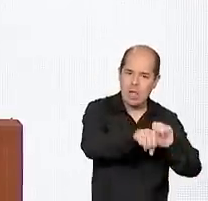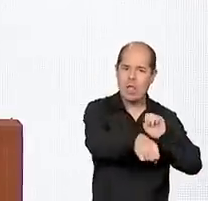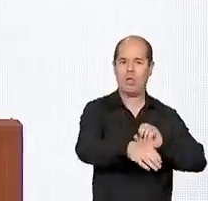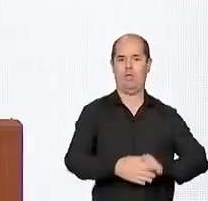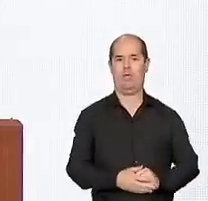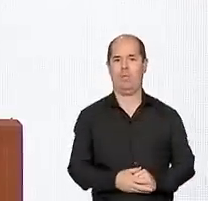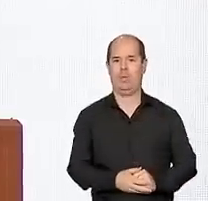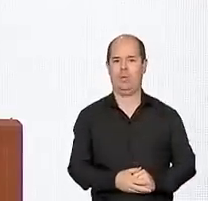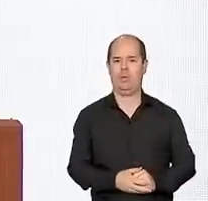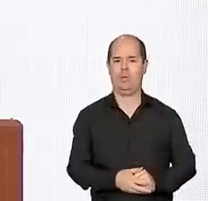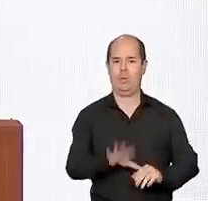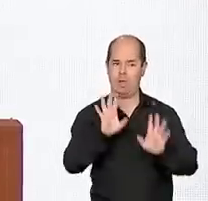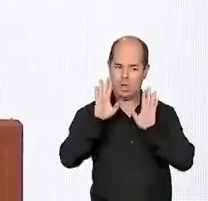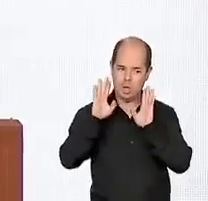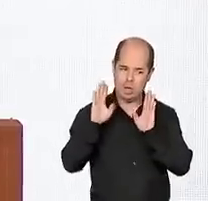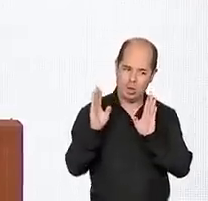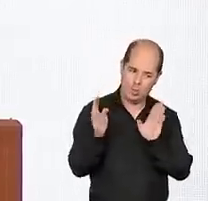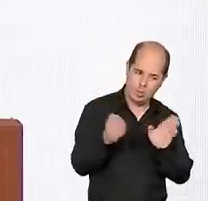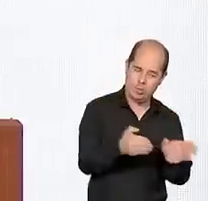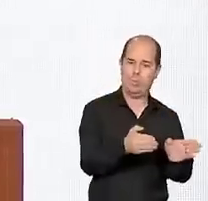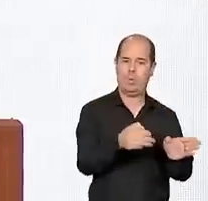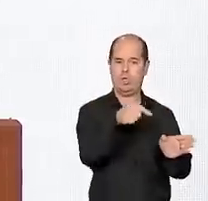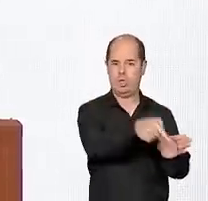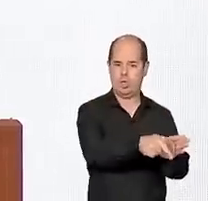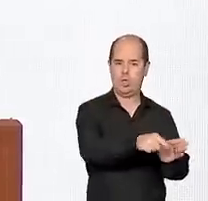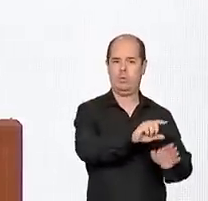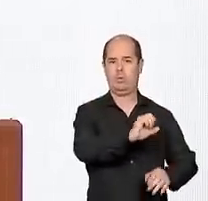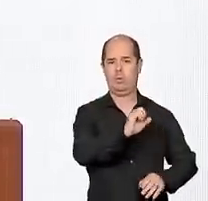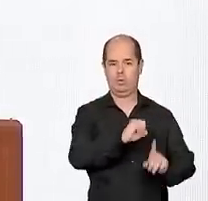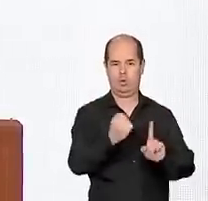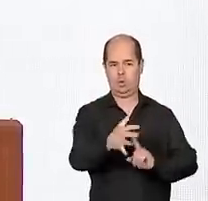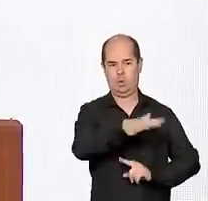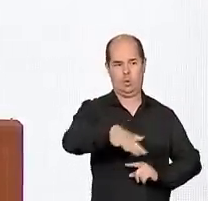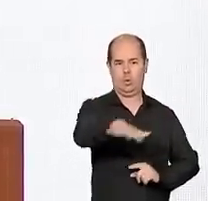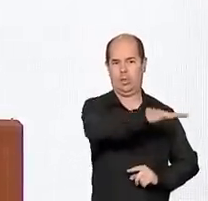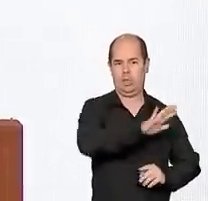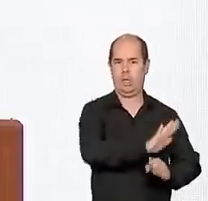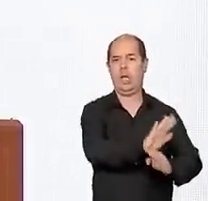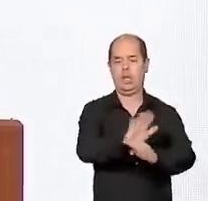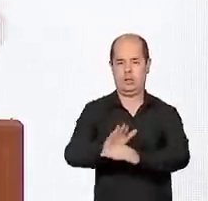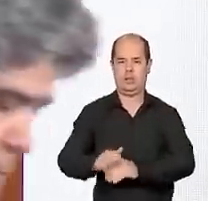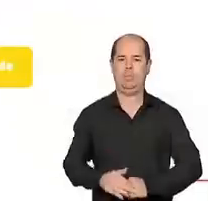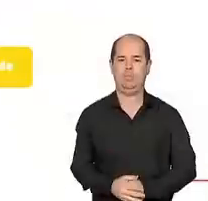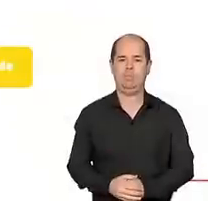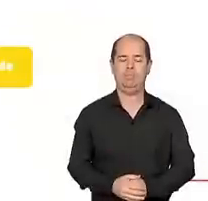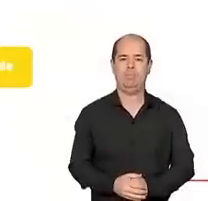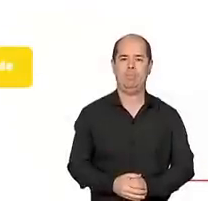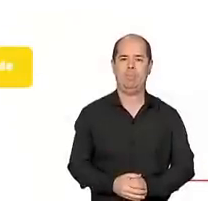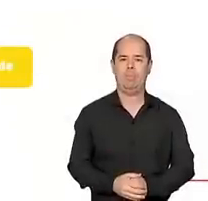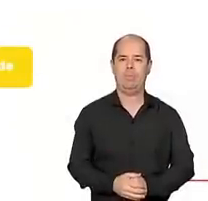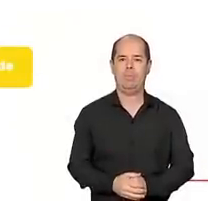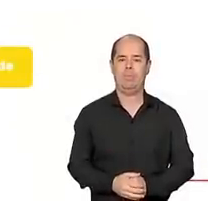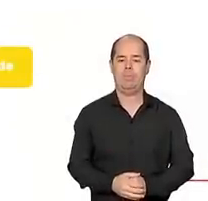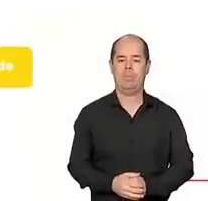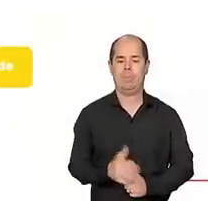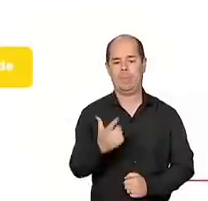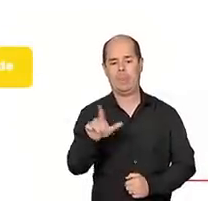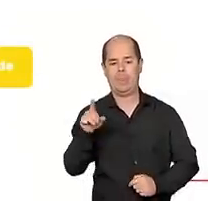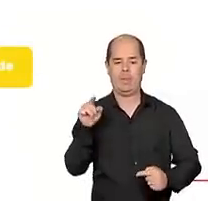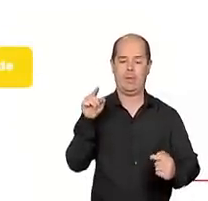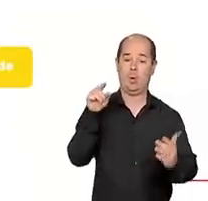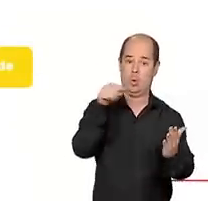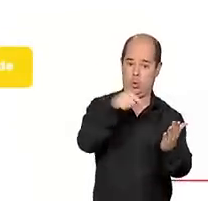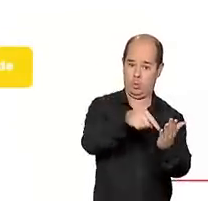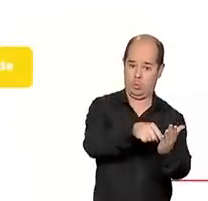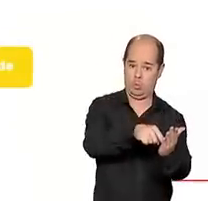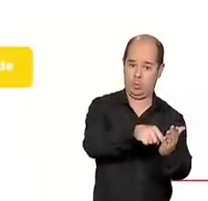inovação voltada para o benefício da nossa sociedade. impulsionar a pesquisa, o desenvolvimento e